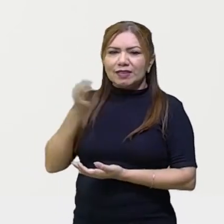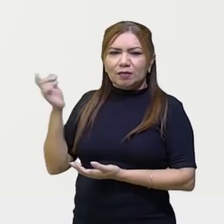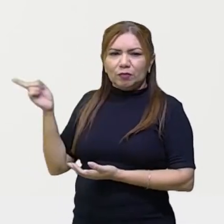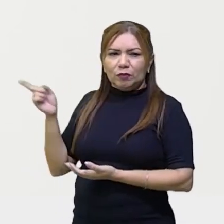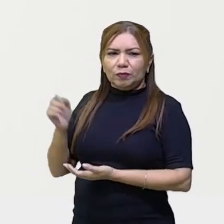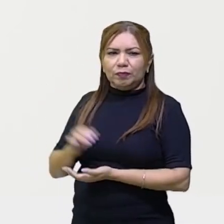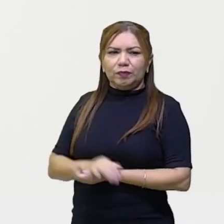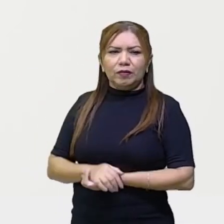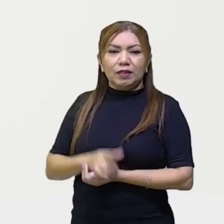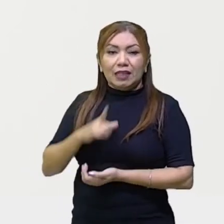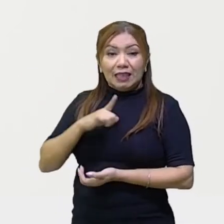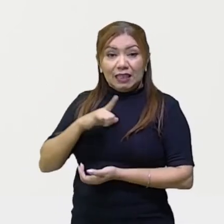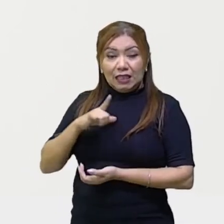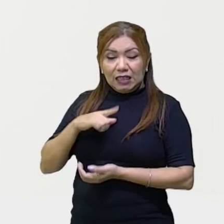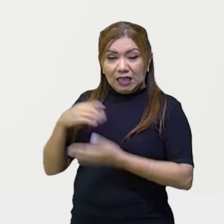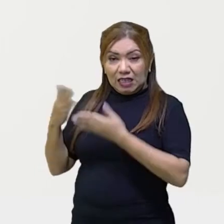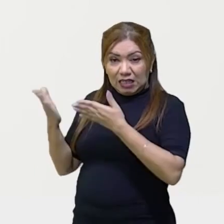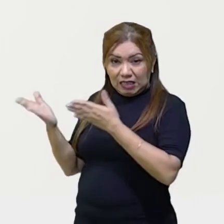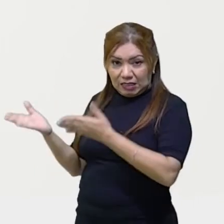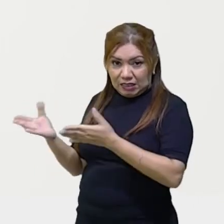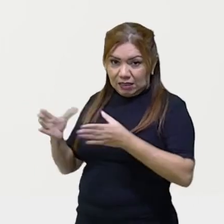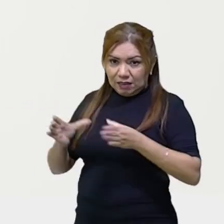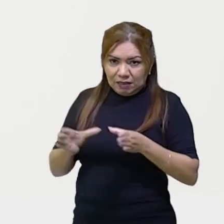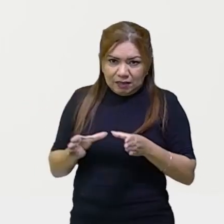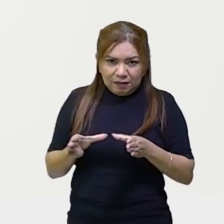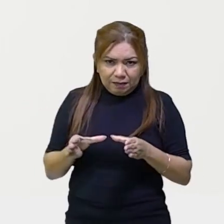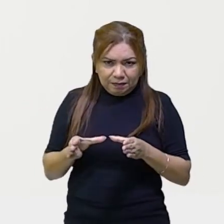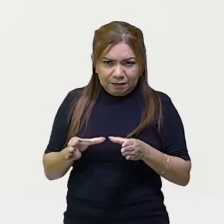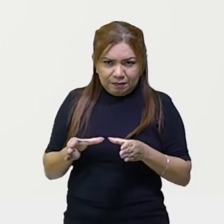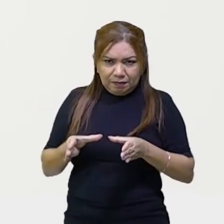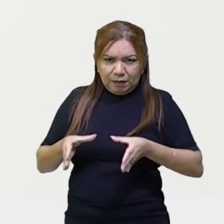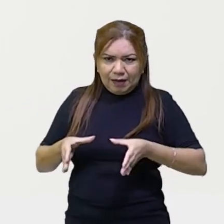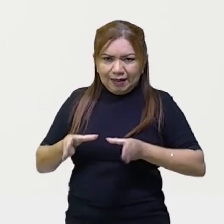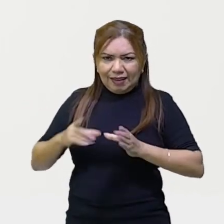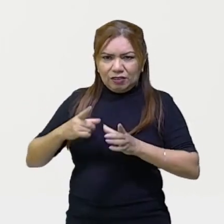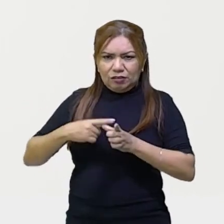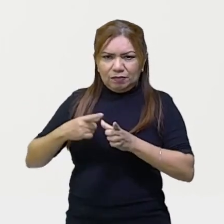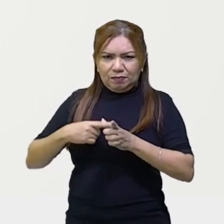paralelepípedo possui seis faces